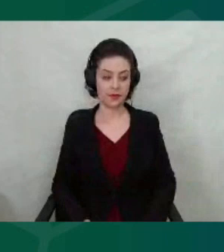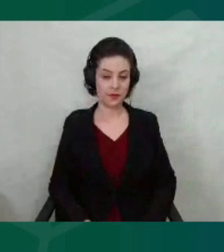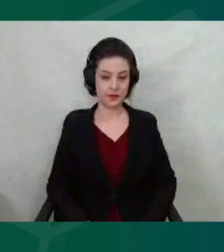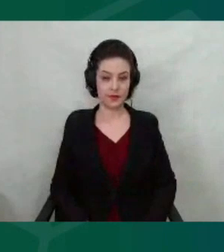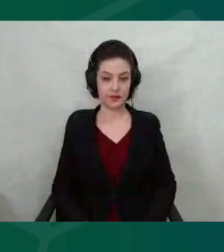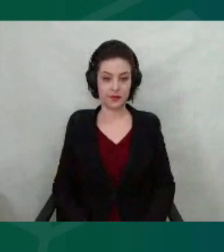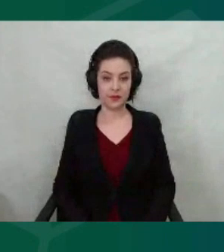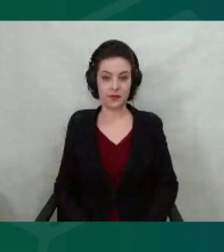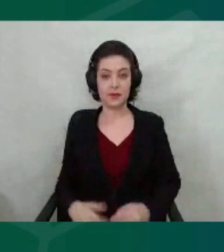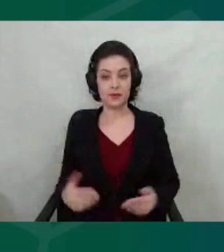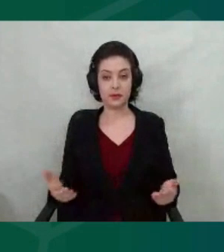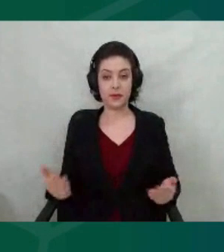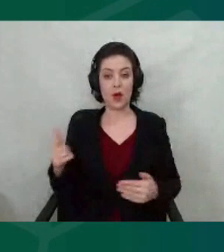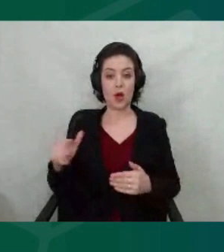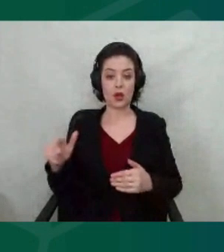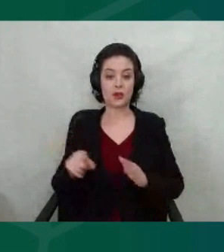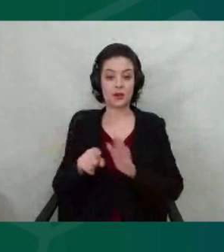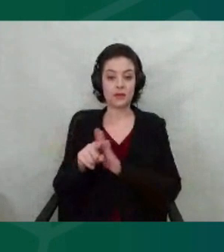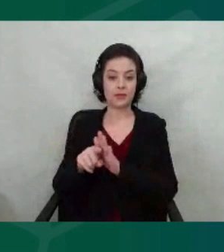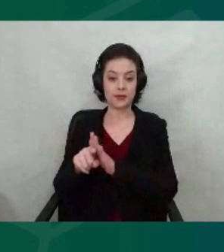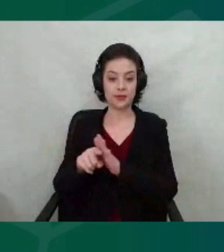Bom, um outro trabalho que foi publicado